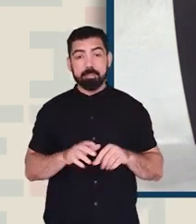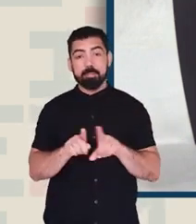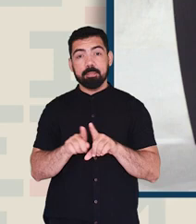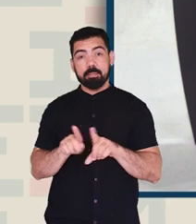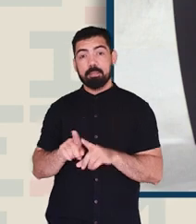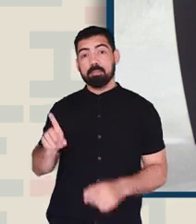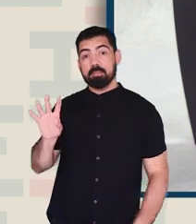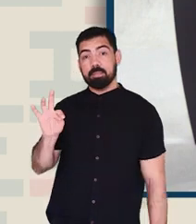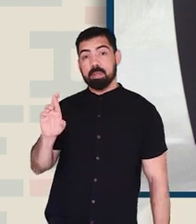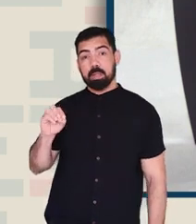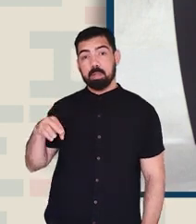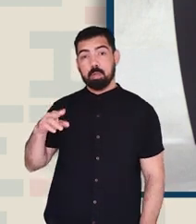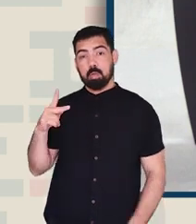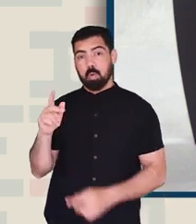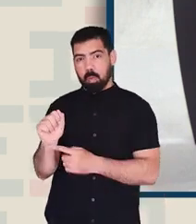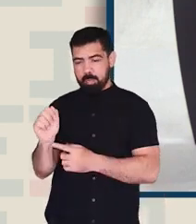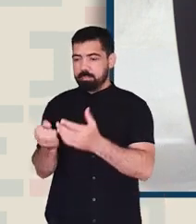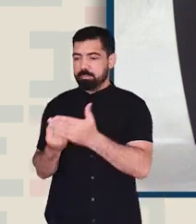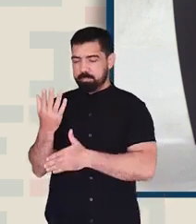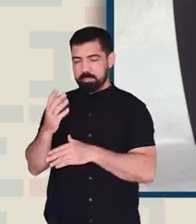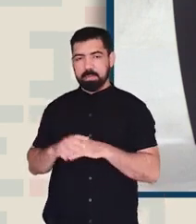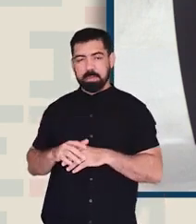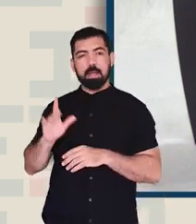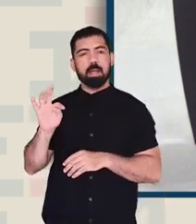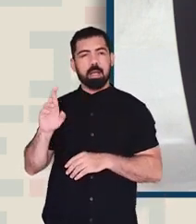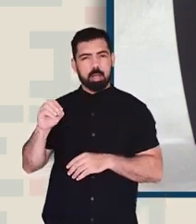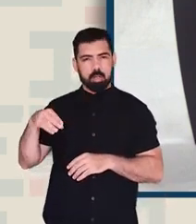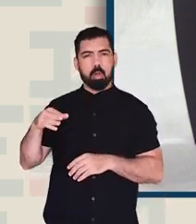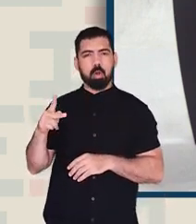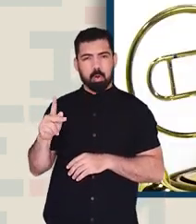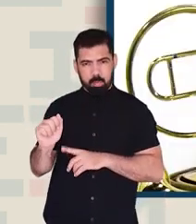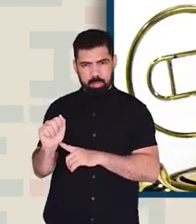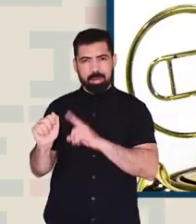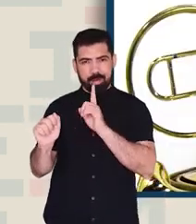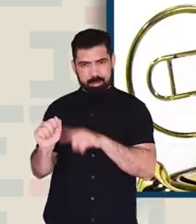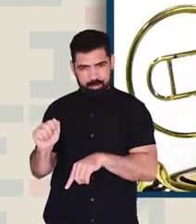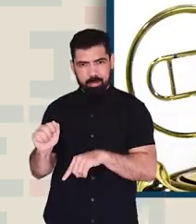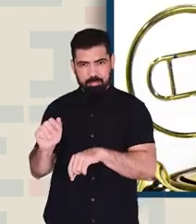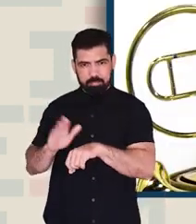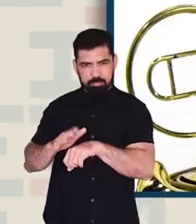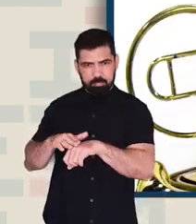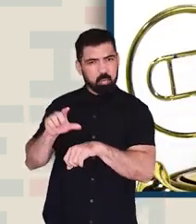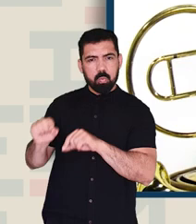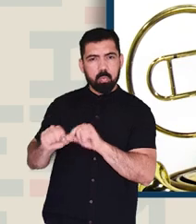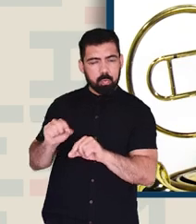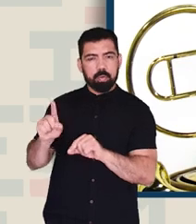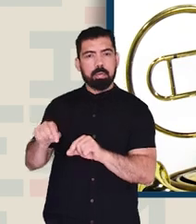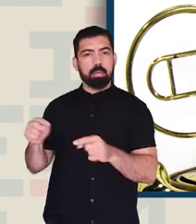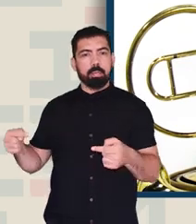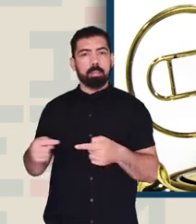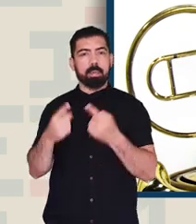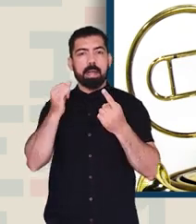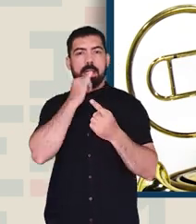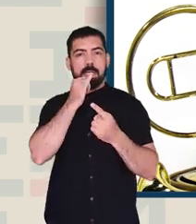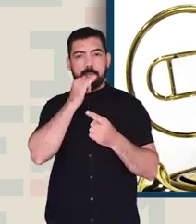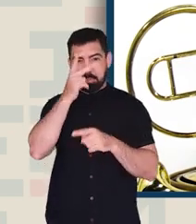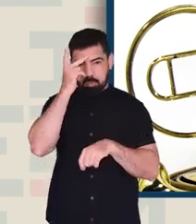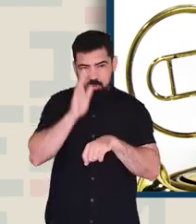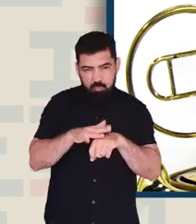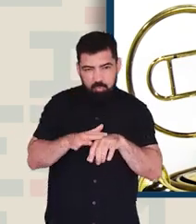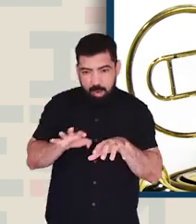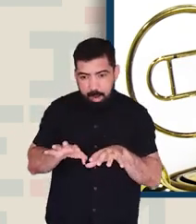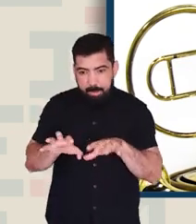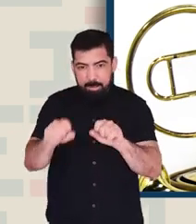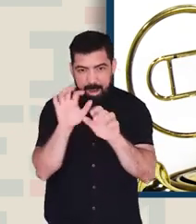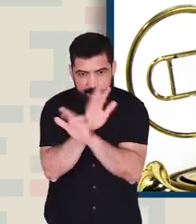antiguidade, porém, a trompa, a princípio, não era um instrumento musical. A trompa se tratava de um instrumento de caça, ou seja,